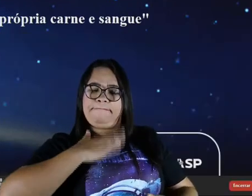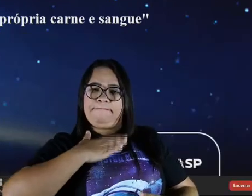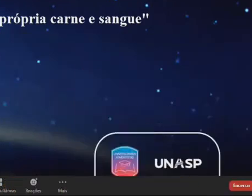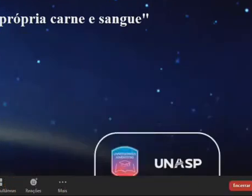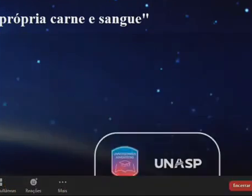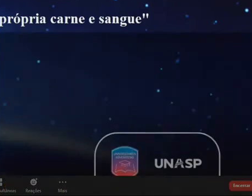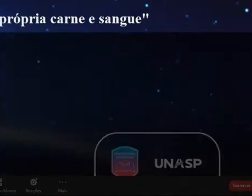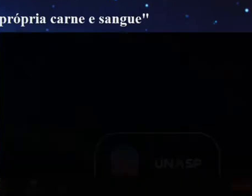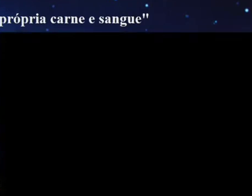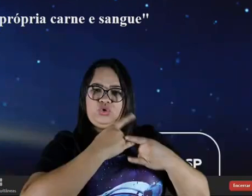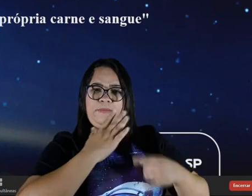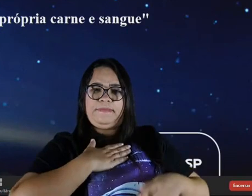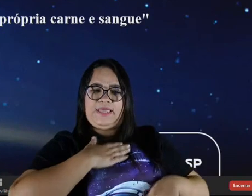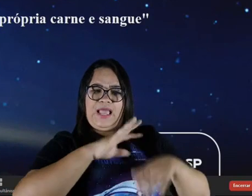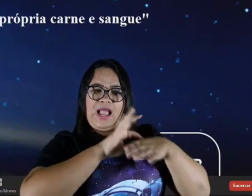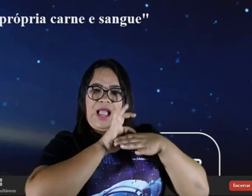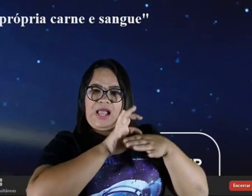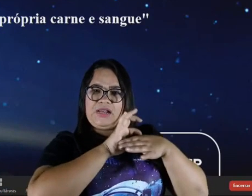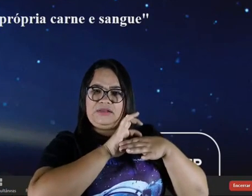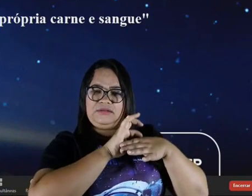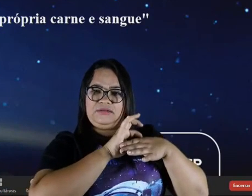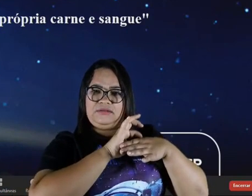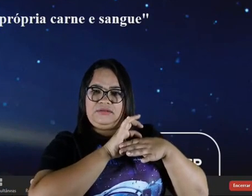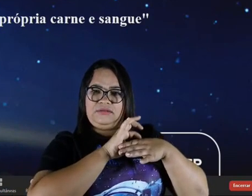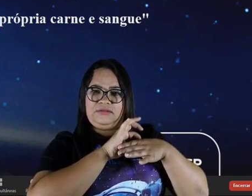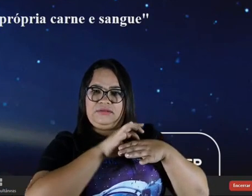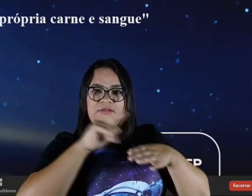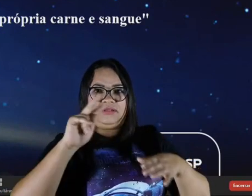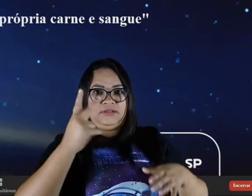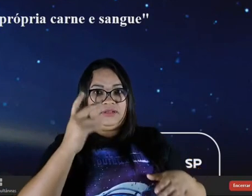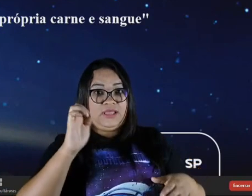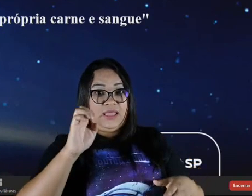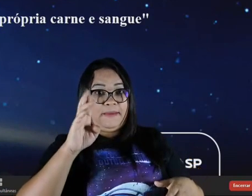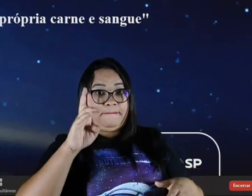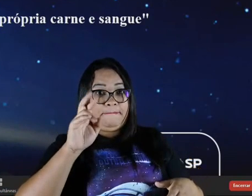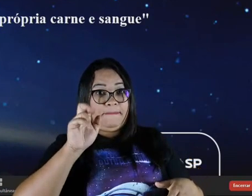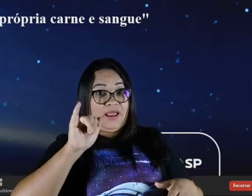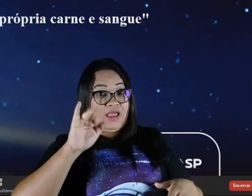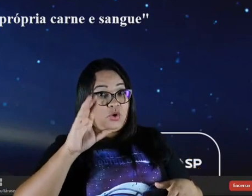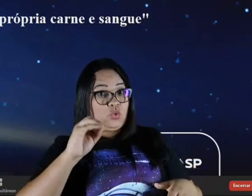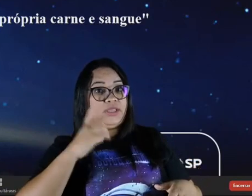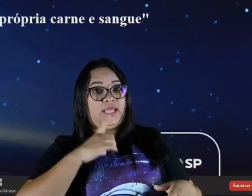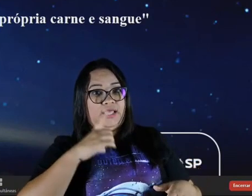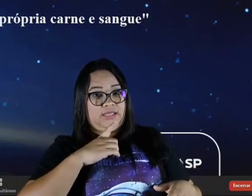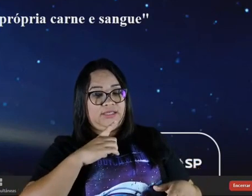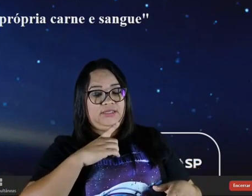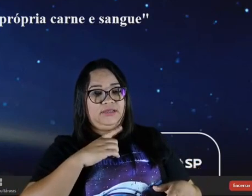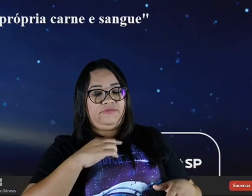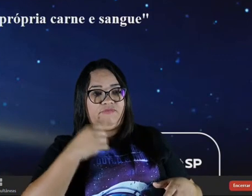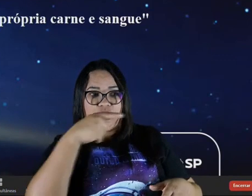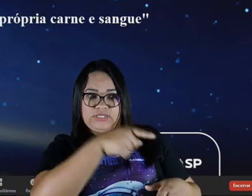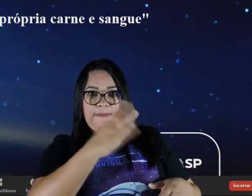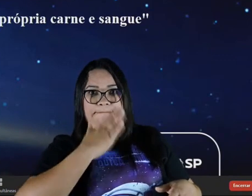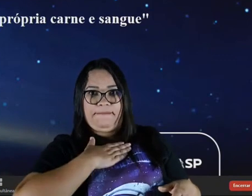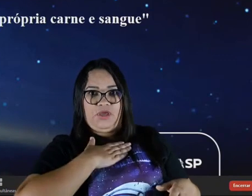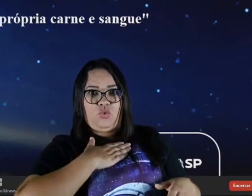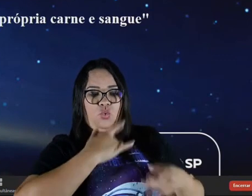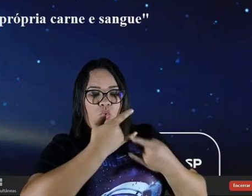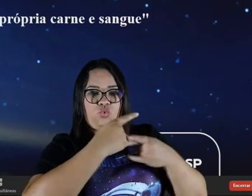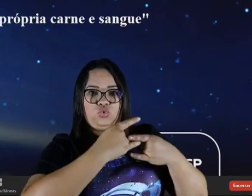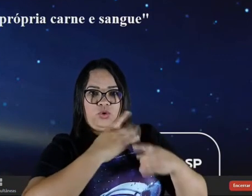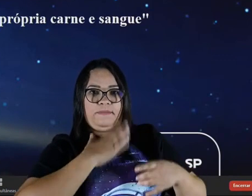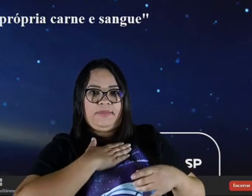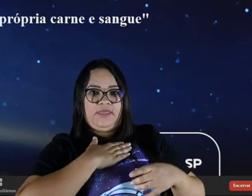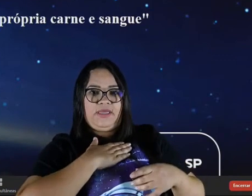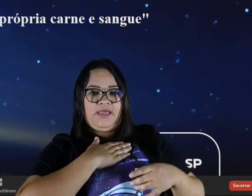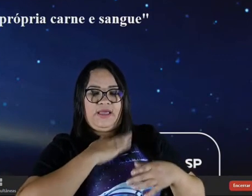osso e minha carne. Em hebraico está assim, você é meu osso e minha carne. A Nova Versão